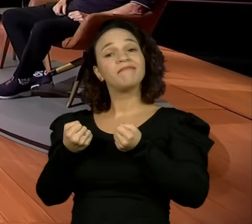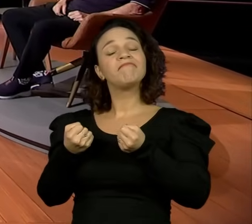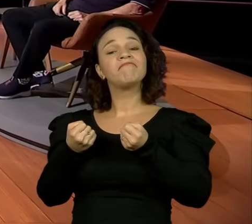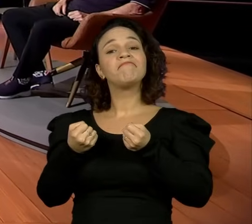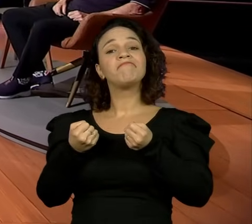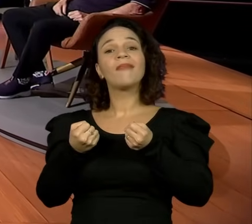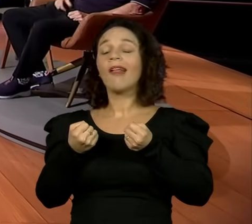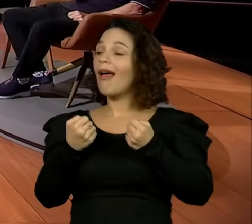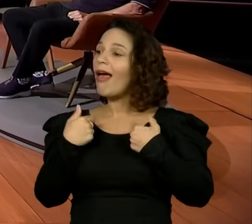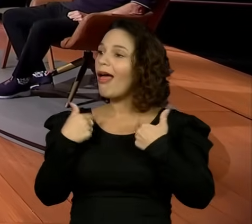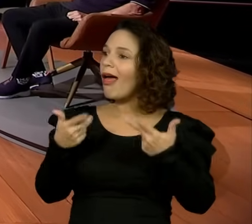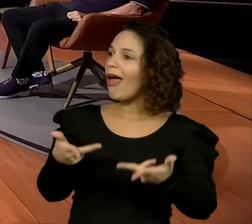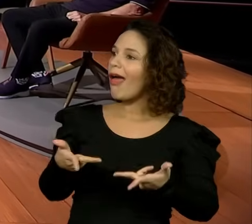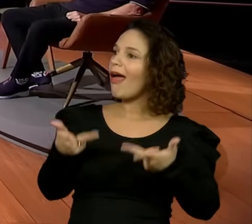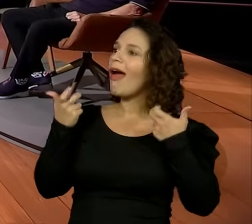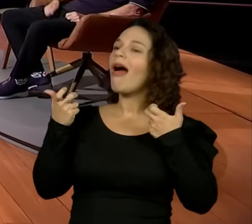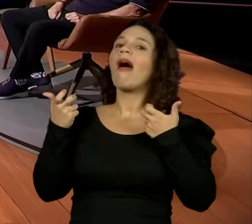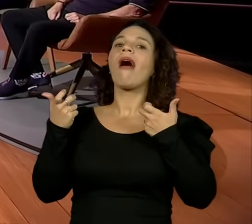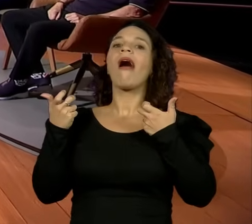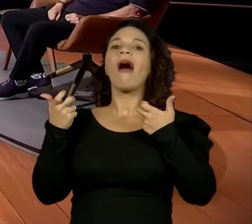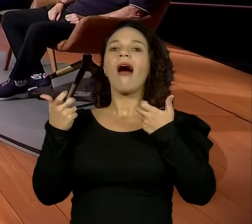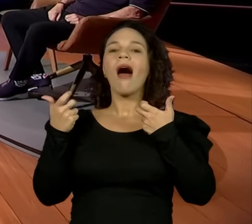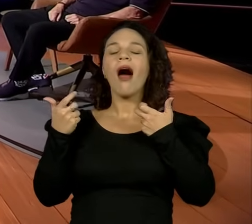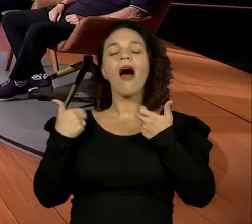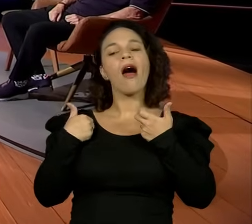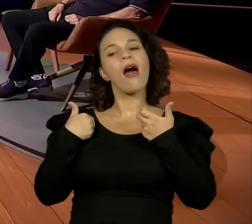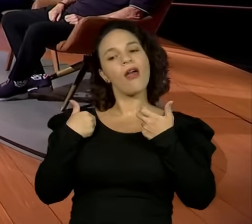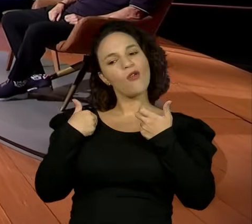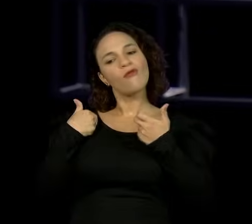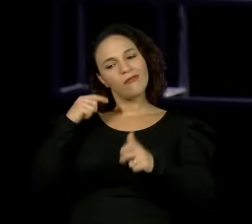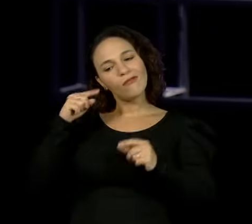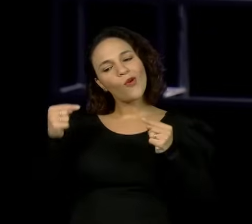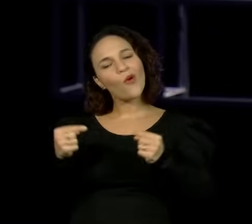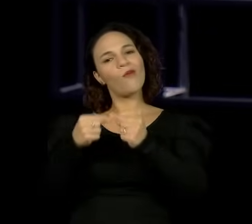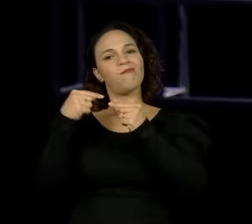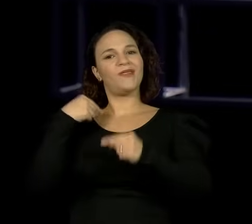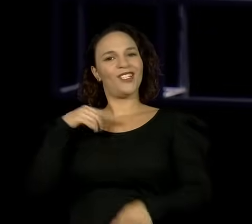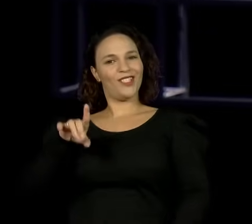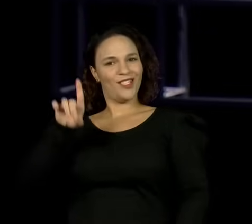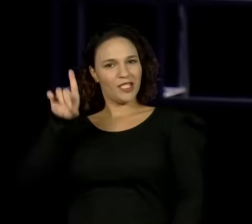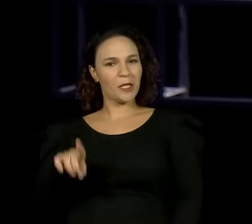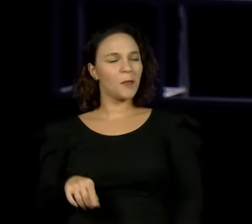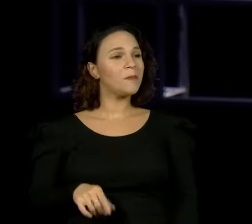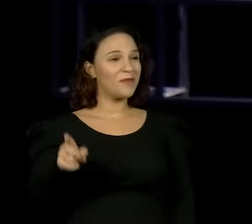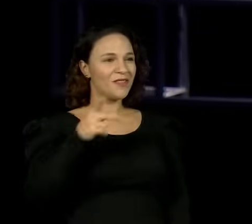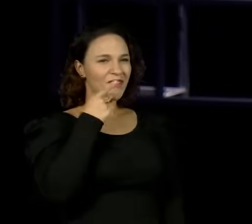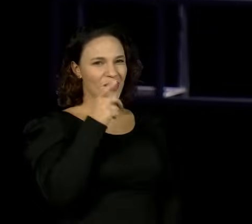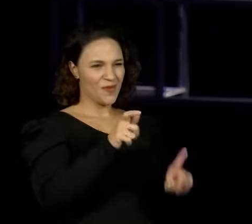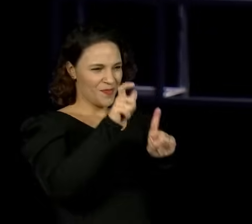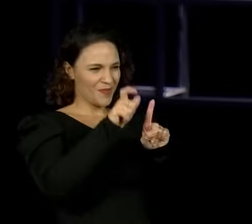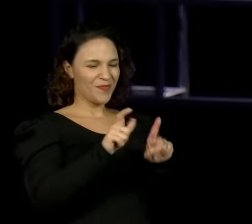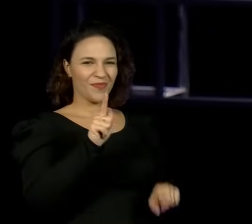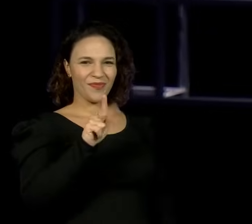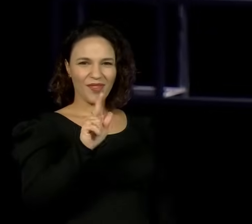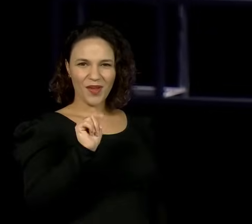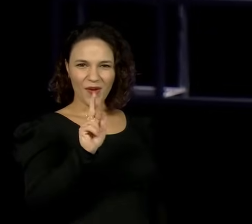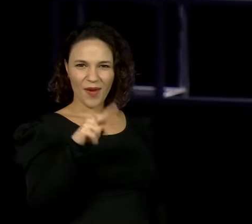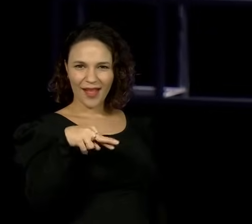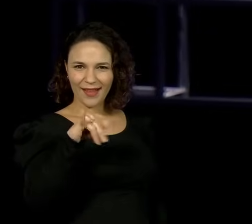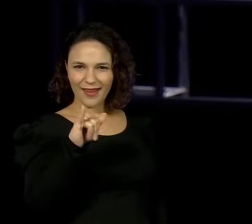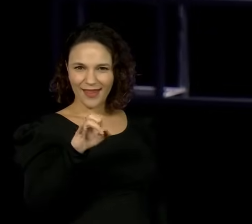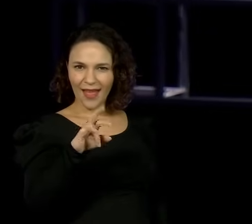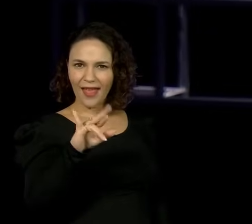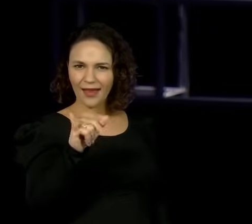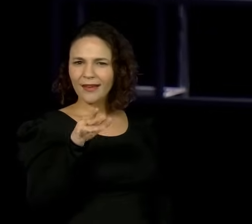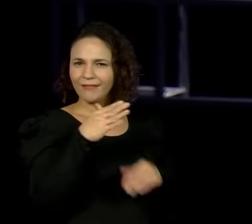que eu começasse a virar um diretor. Agora, você mencionou o Guarnieri com muito carinho, né? Foi ele que